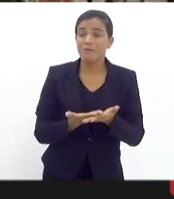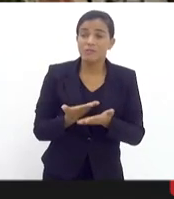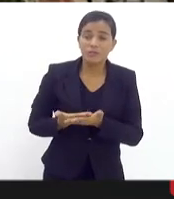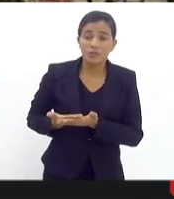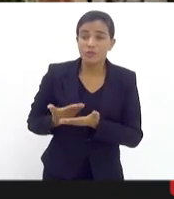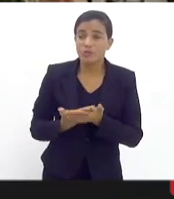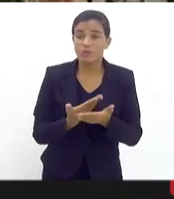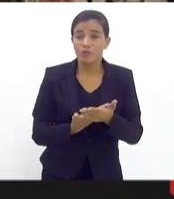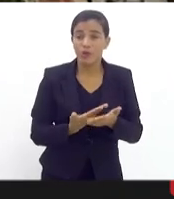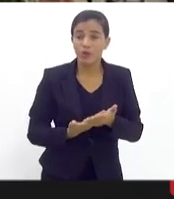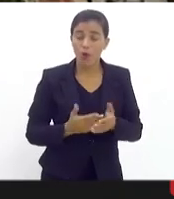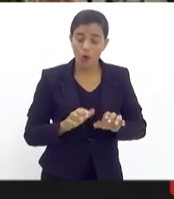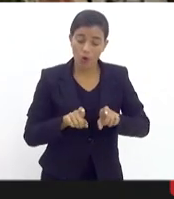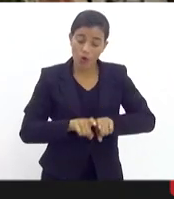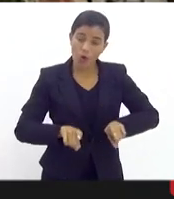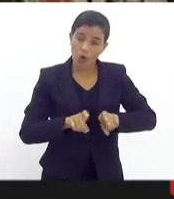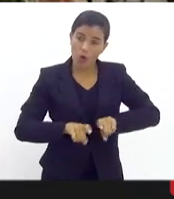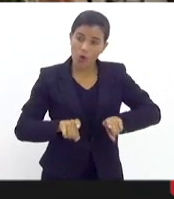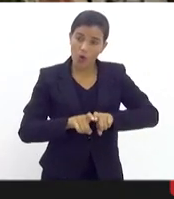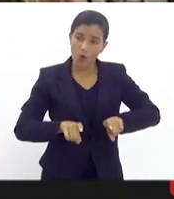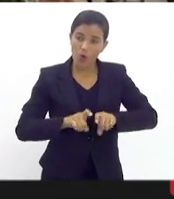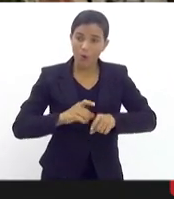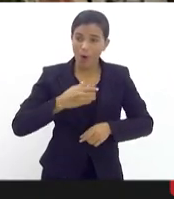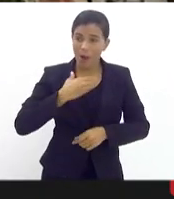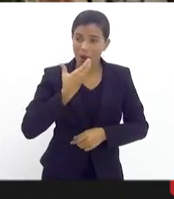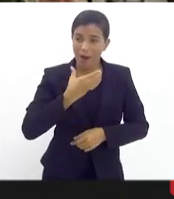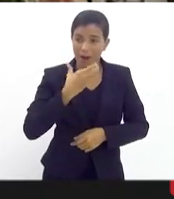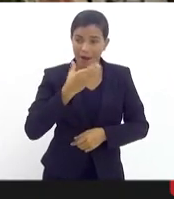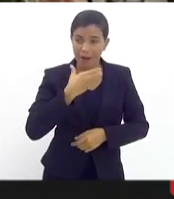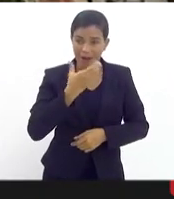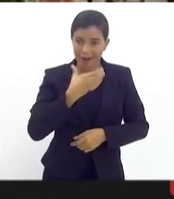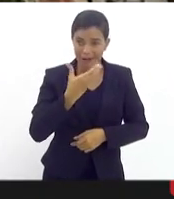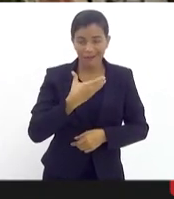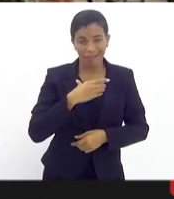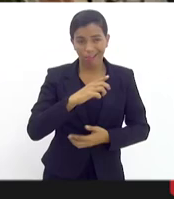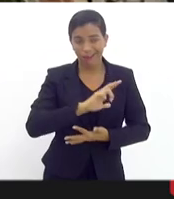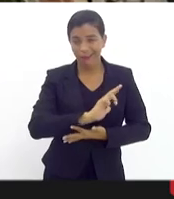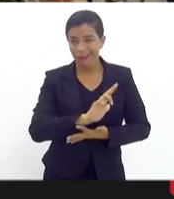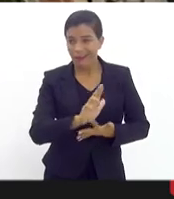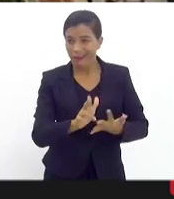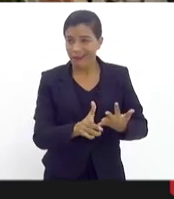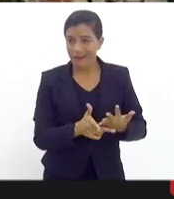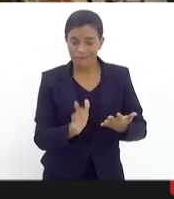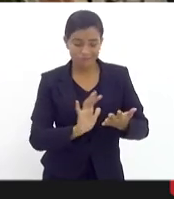com computadores da Apple, tinham todas as possibilidades.